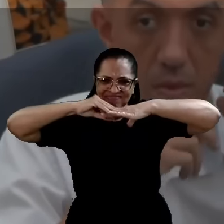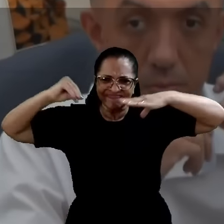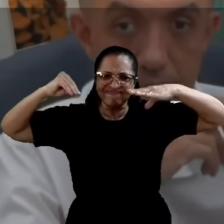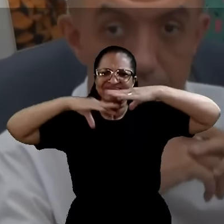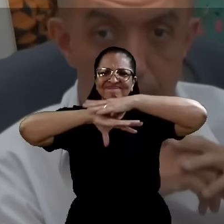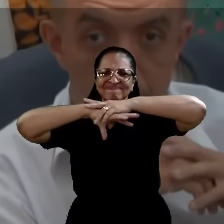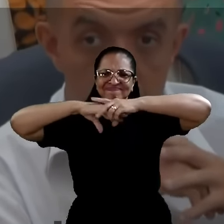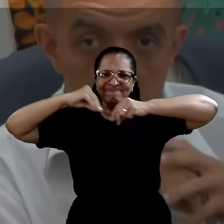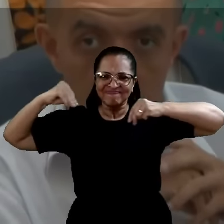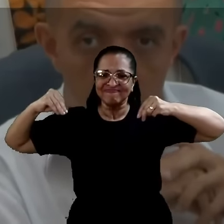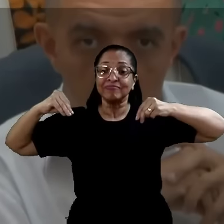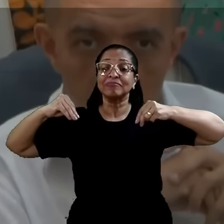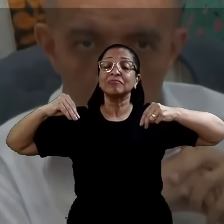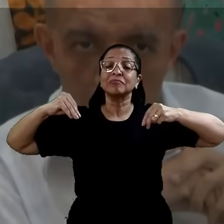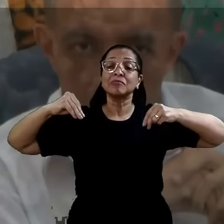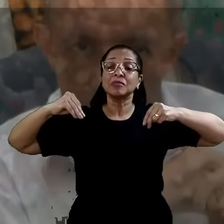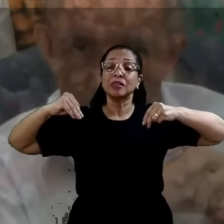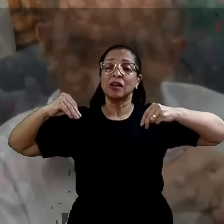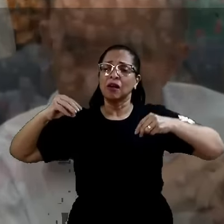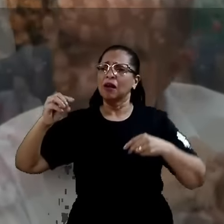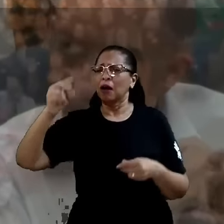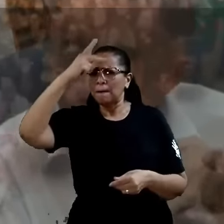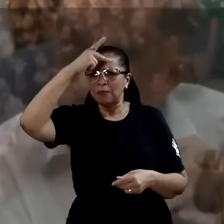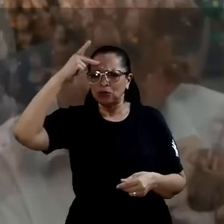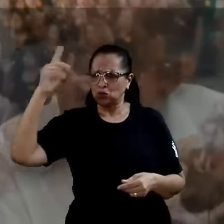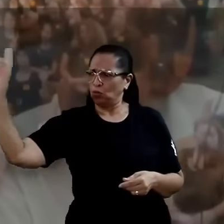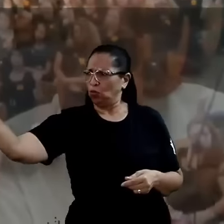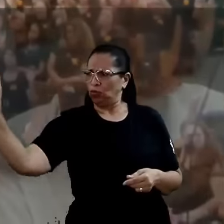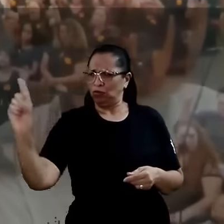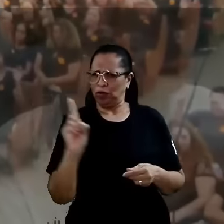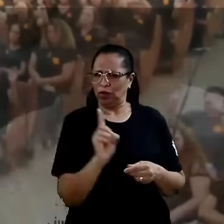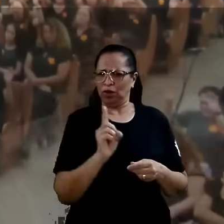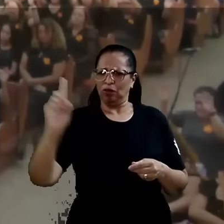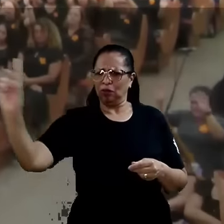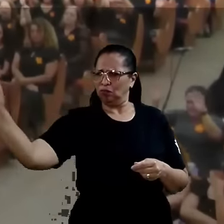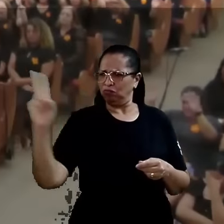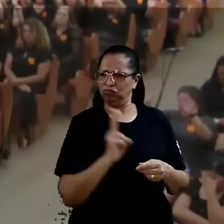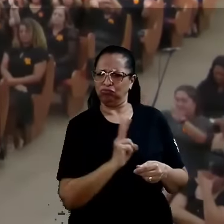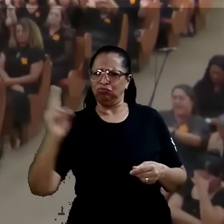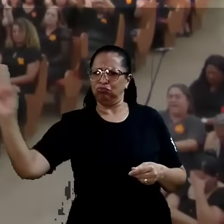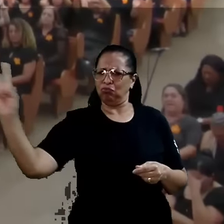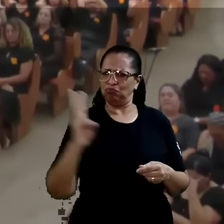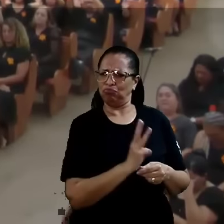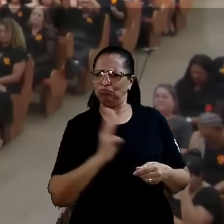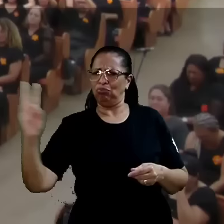garante quem garante é o cabeça da igreja